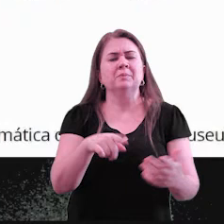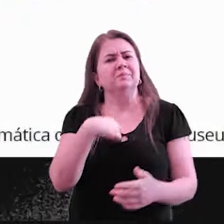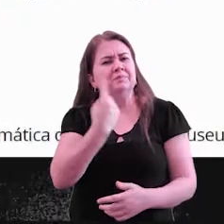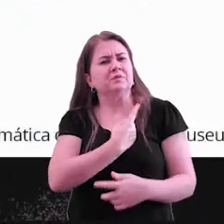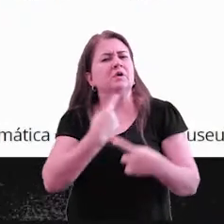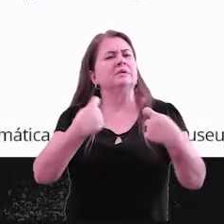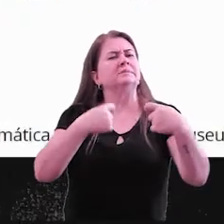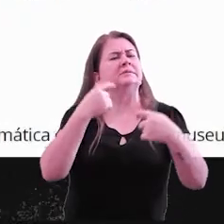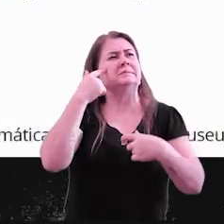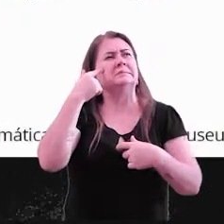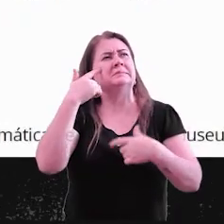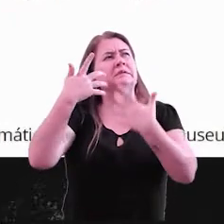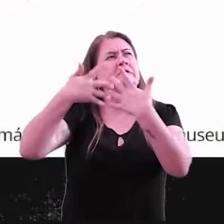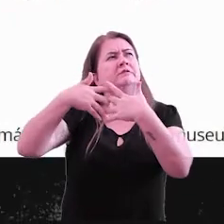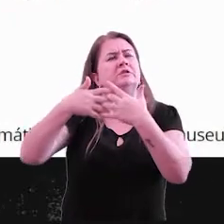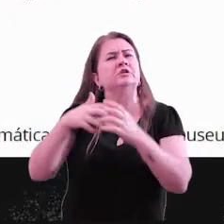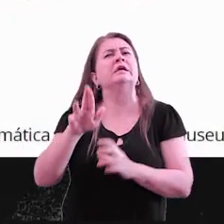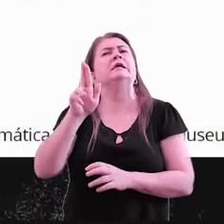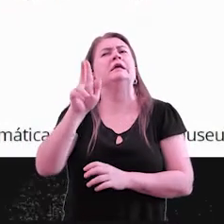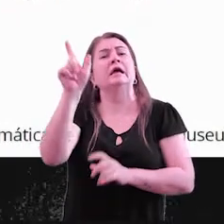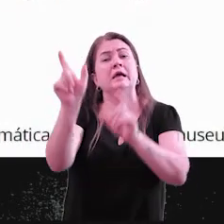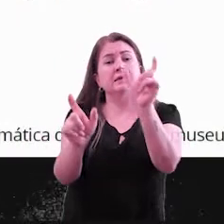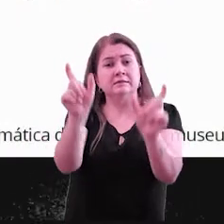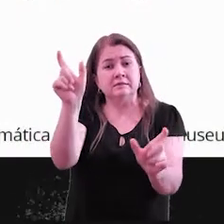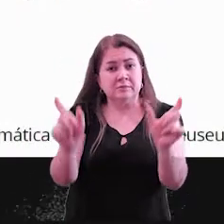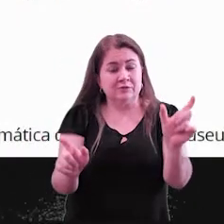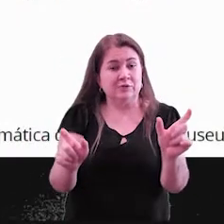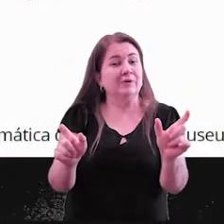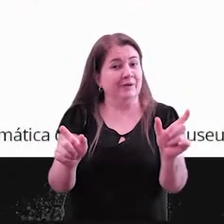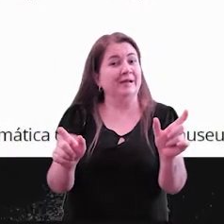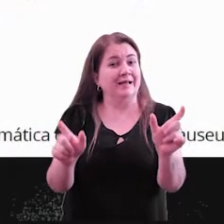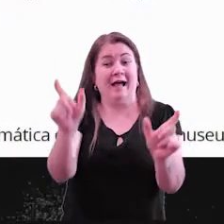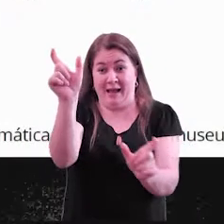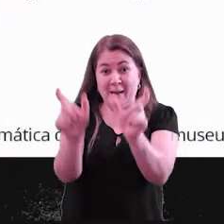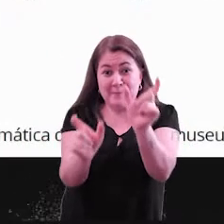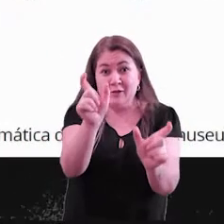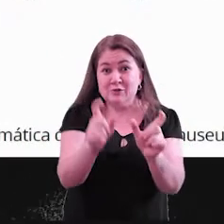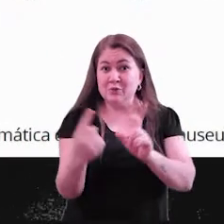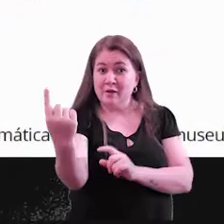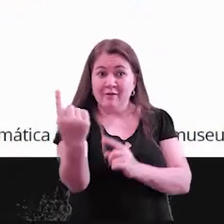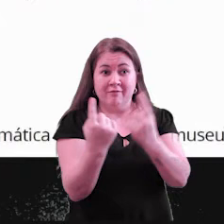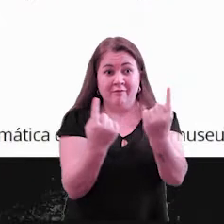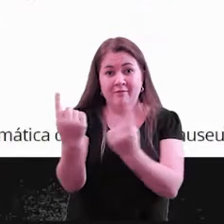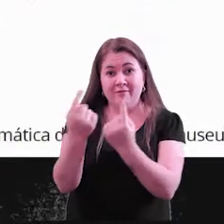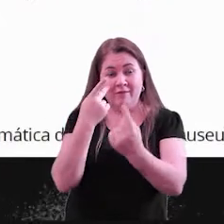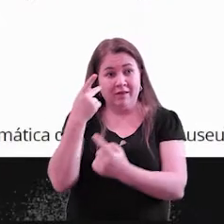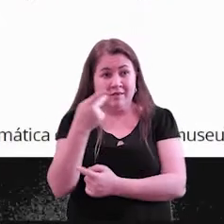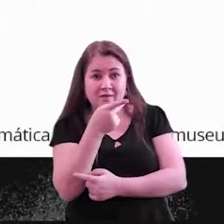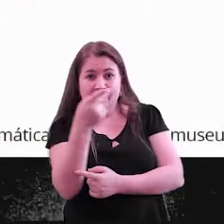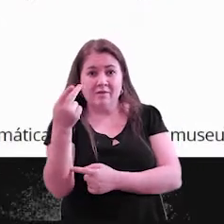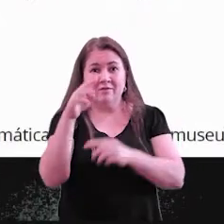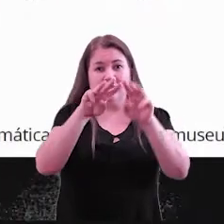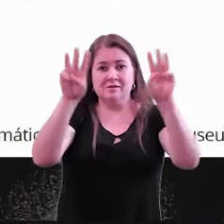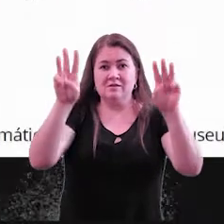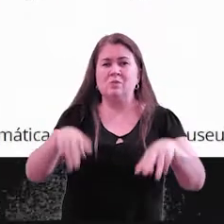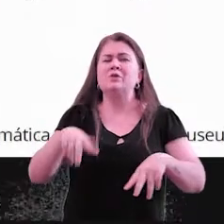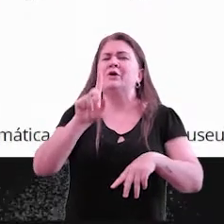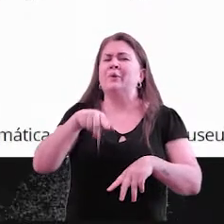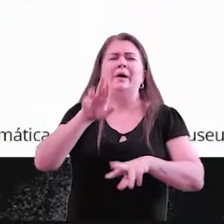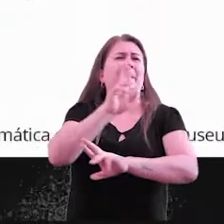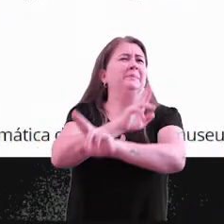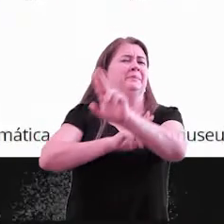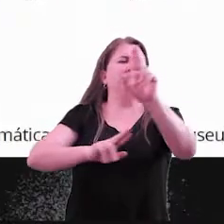bastante diversificado, é um público bastante abrangente. Nesse documento, Conceitos-Chave da Educação em Museus, há